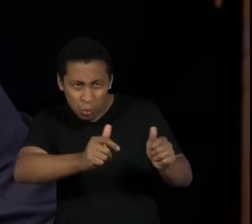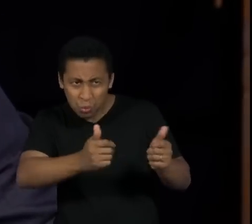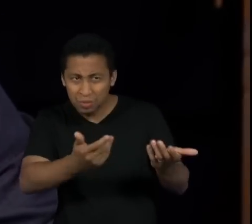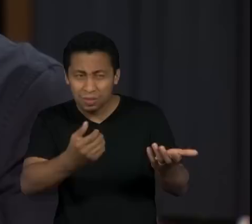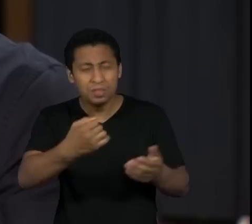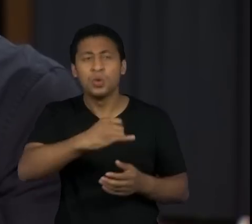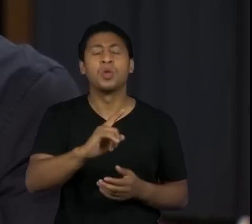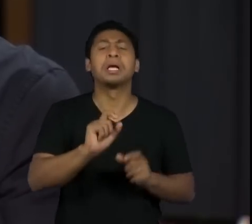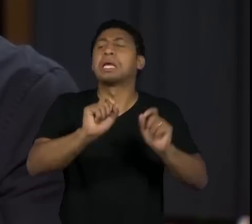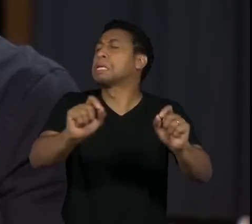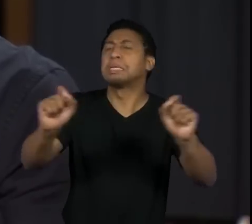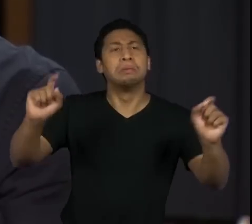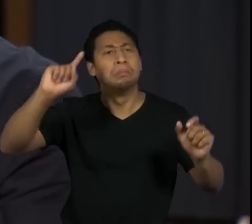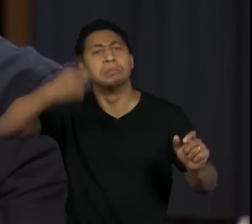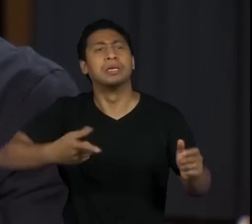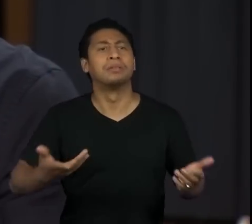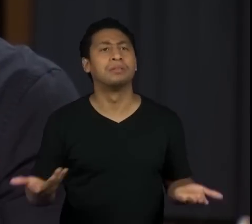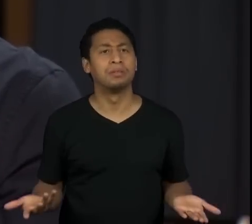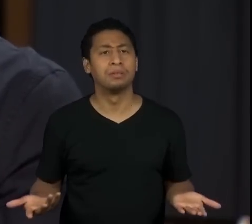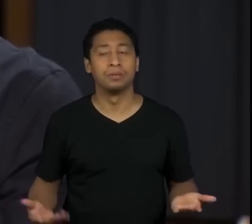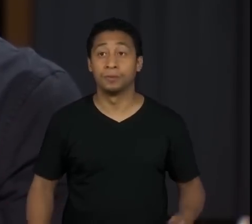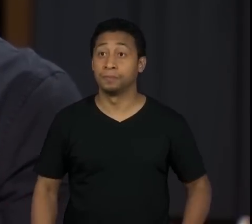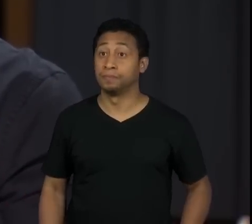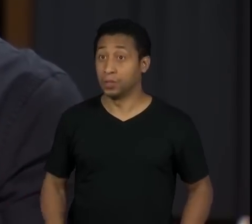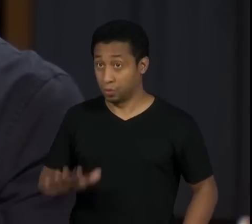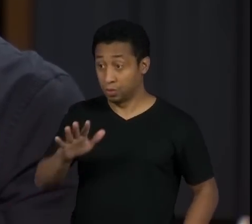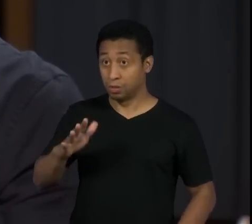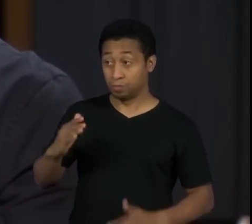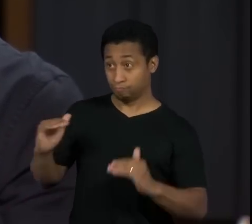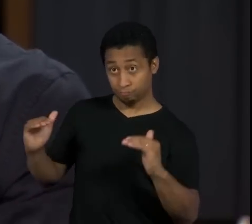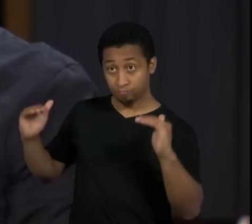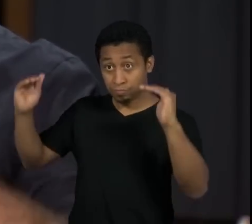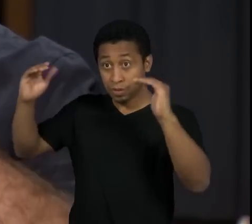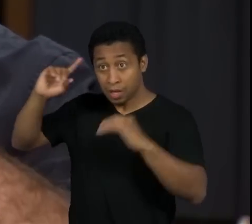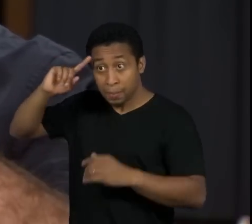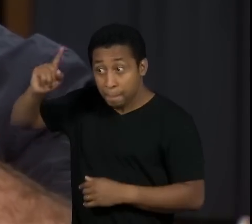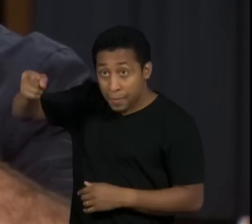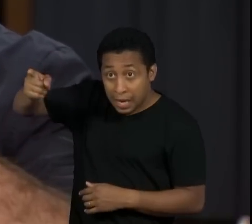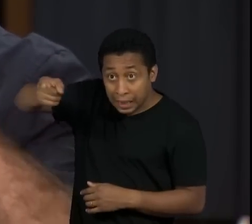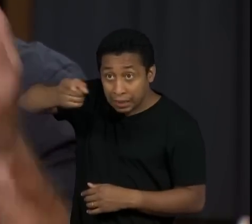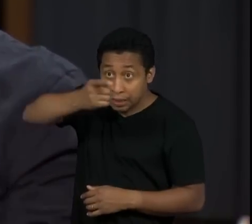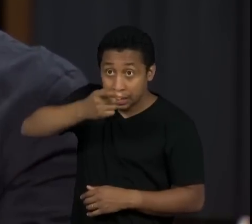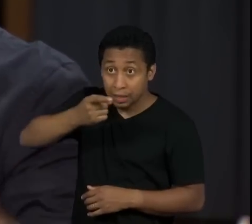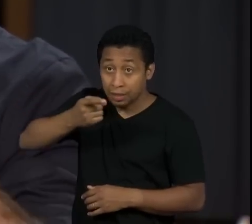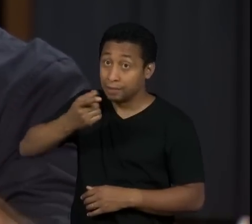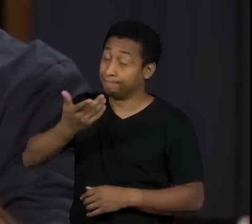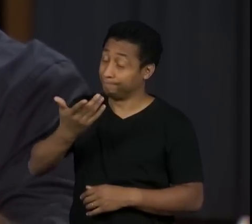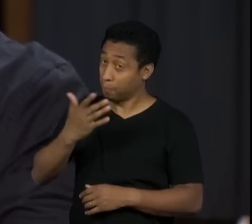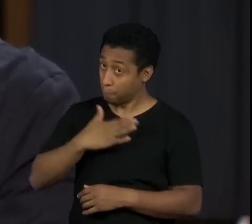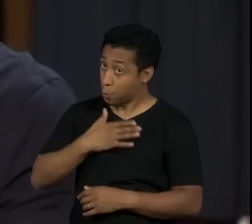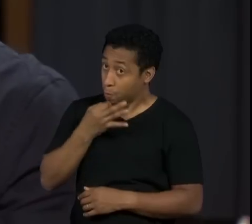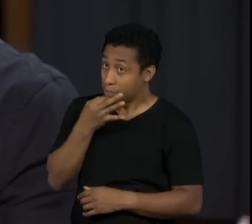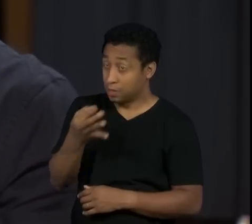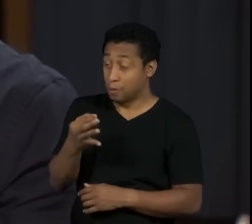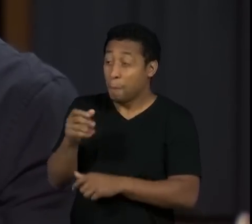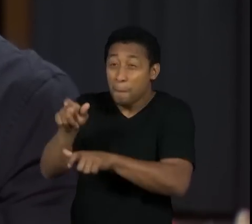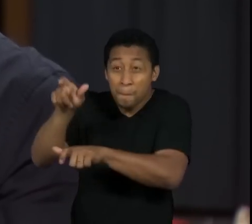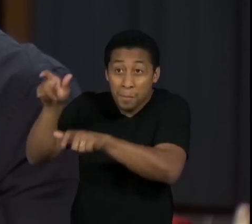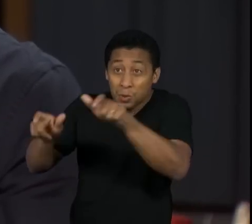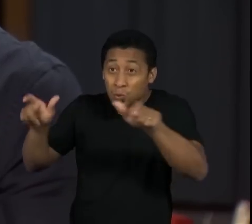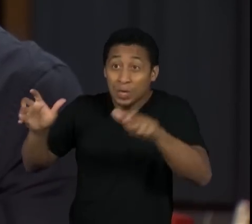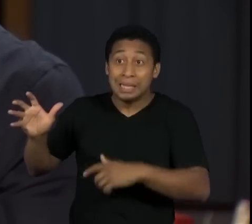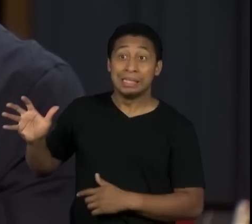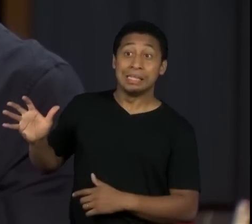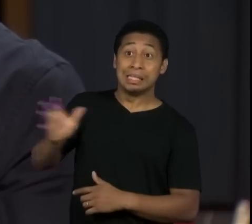quero saber. Eu acho que quem está no comando da bagaça são as pessoas que concentram o capital no